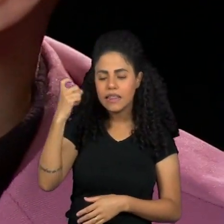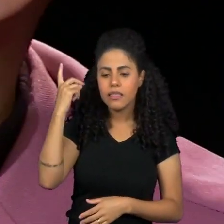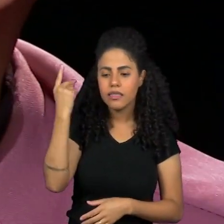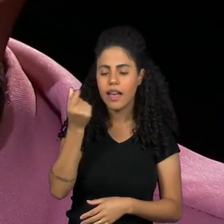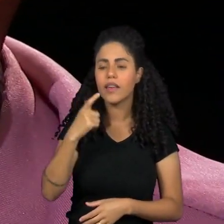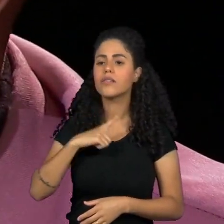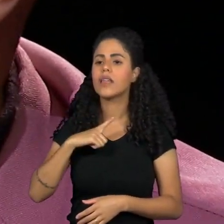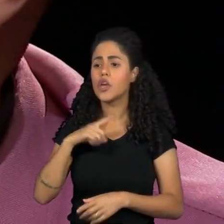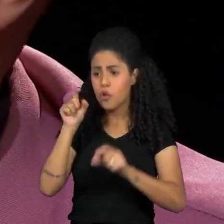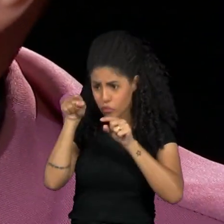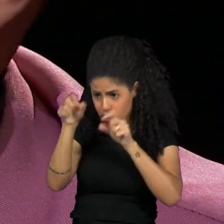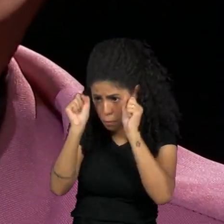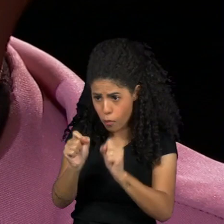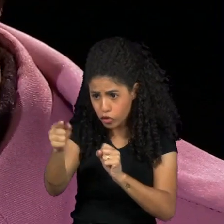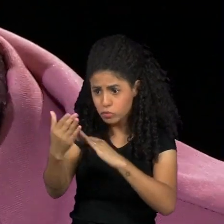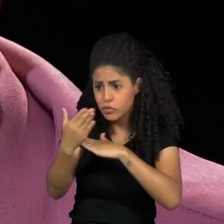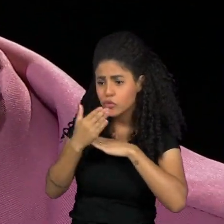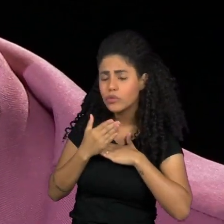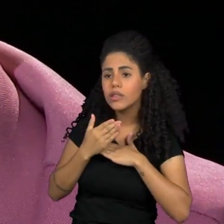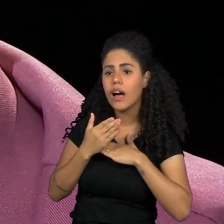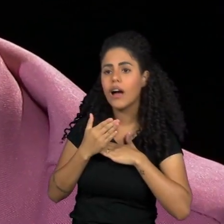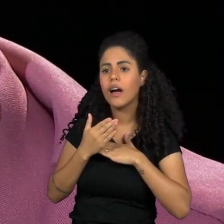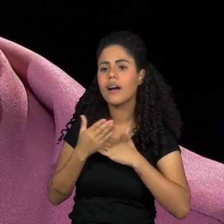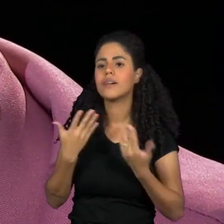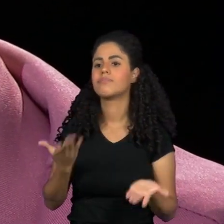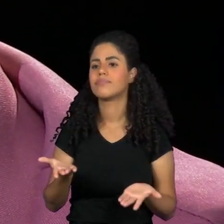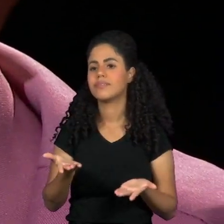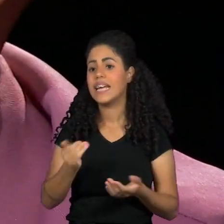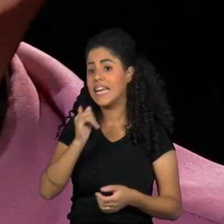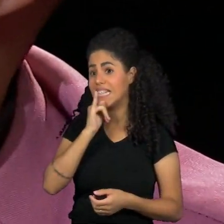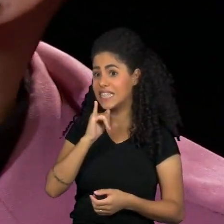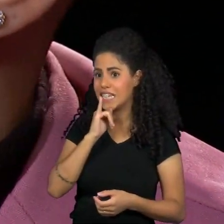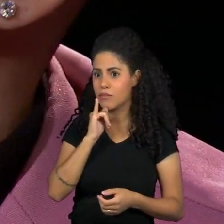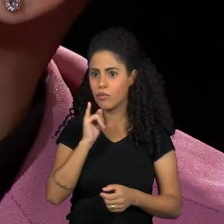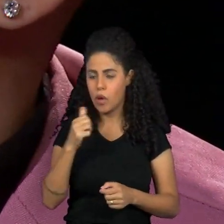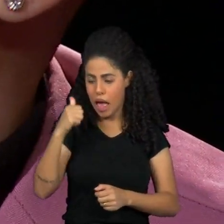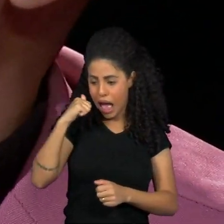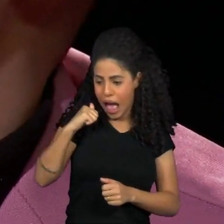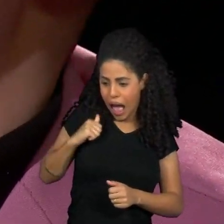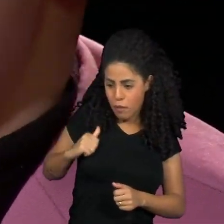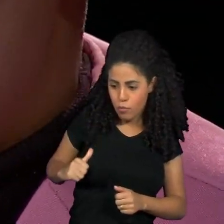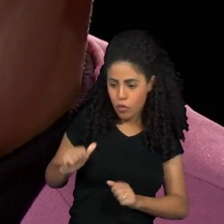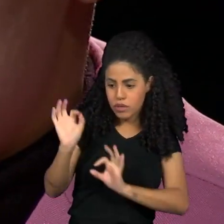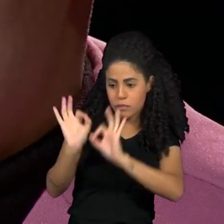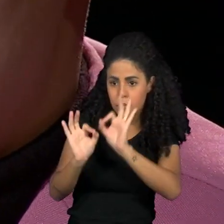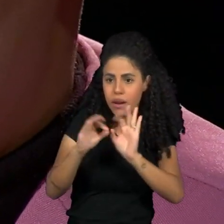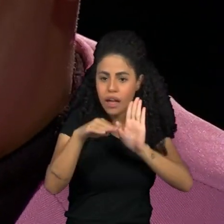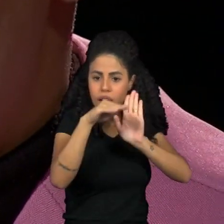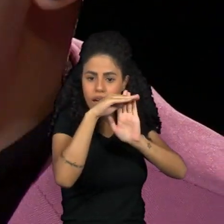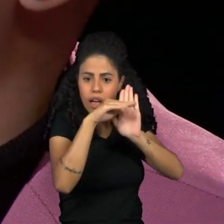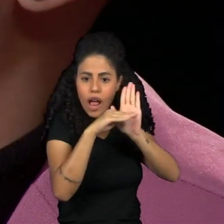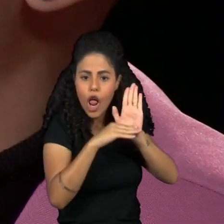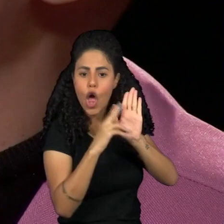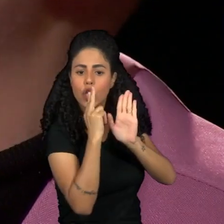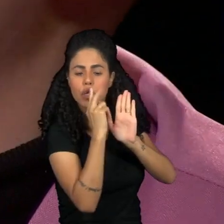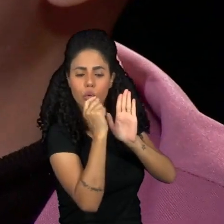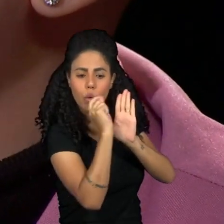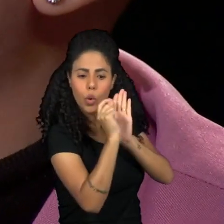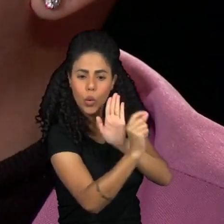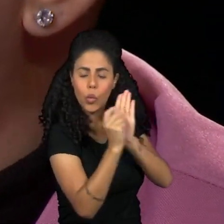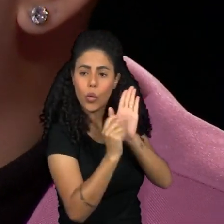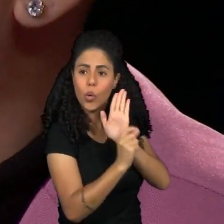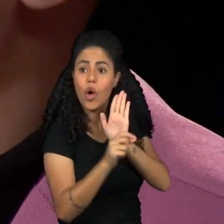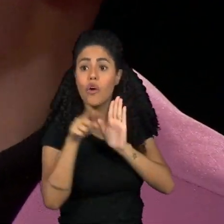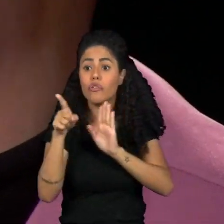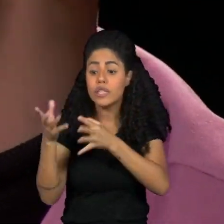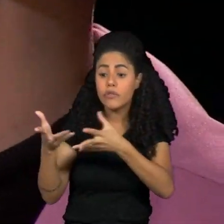Me ajuda. Por onde que eu começo? Para fazer a mala, para vir para cá. Sim. Ela fez uma listinha comigo. O look para você ir no Taz é esse